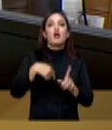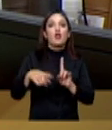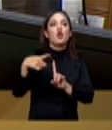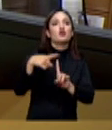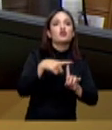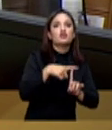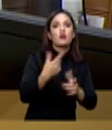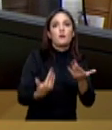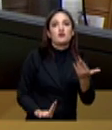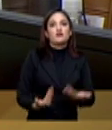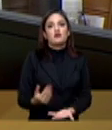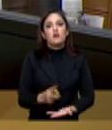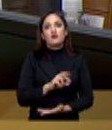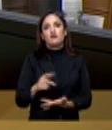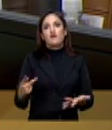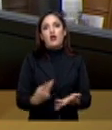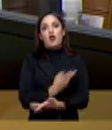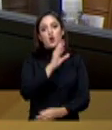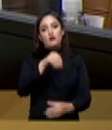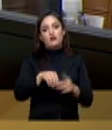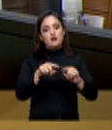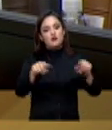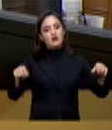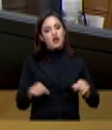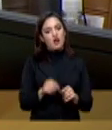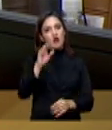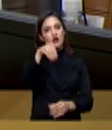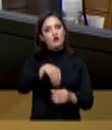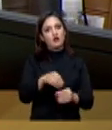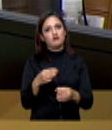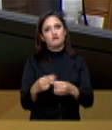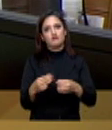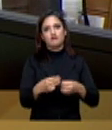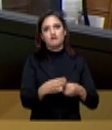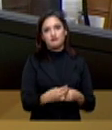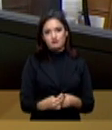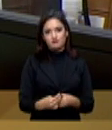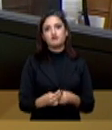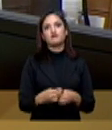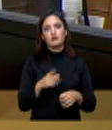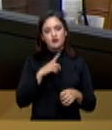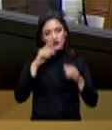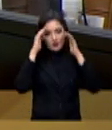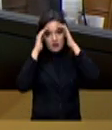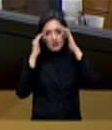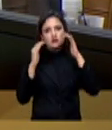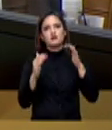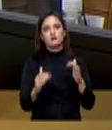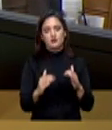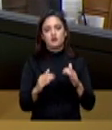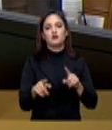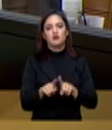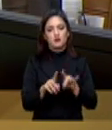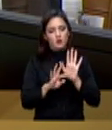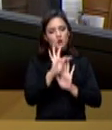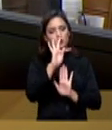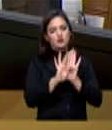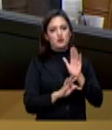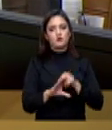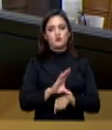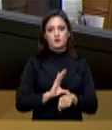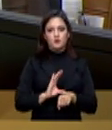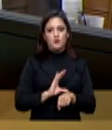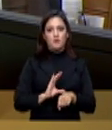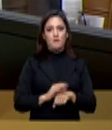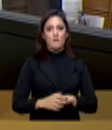prestação de serviço público dentro das modalidades previstas pelo próprio texto